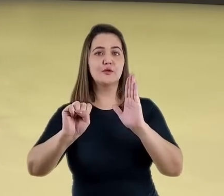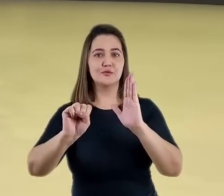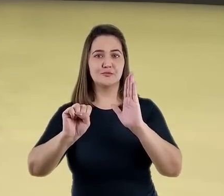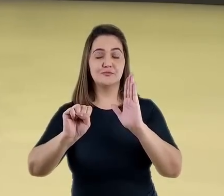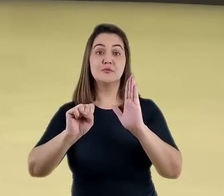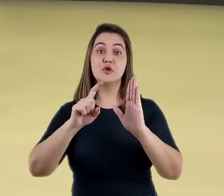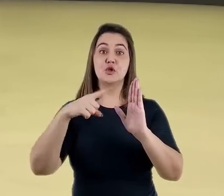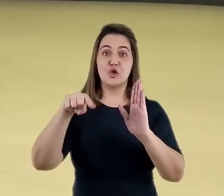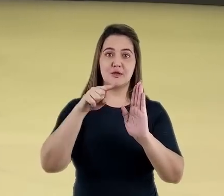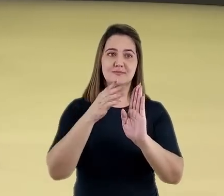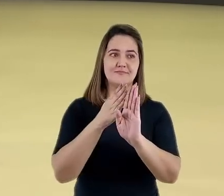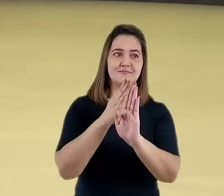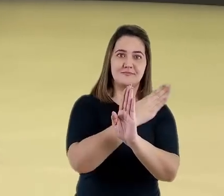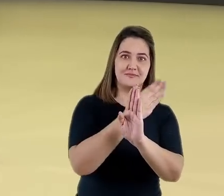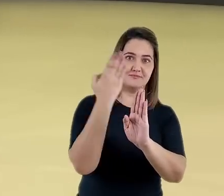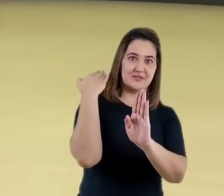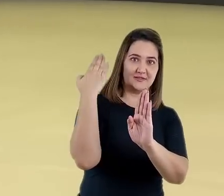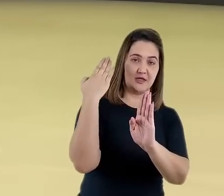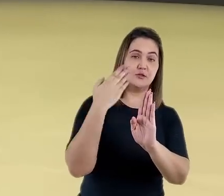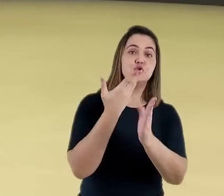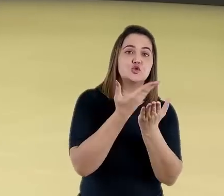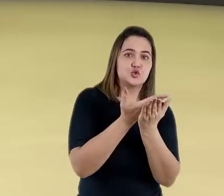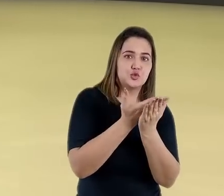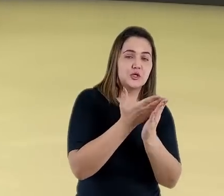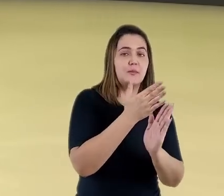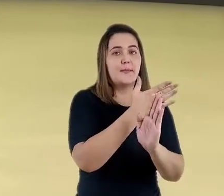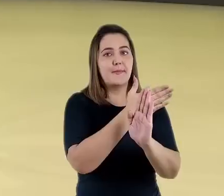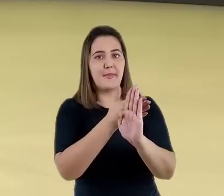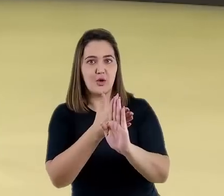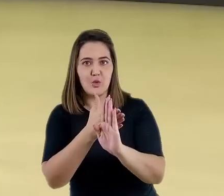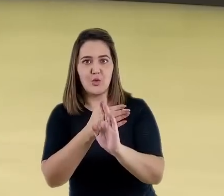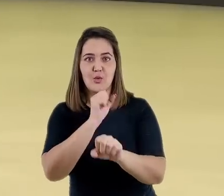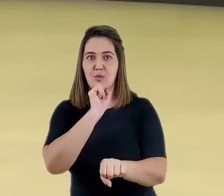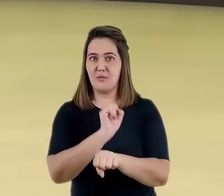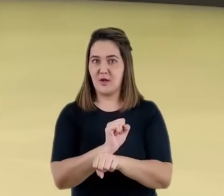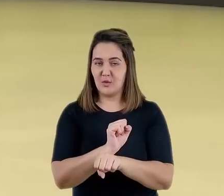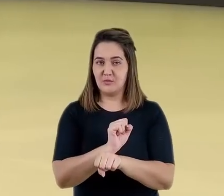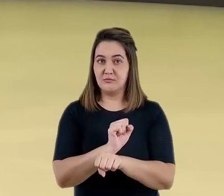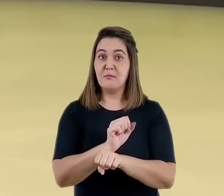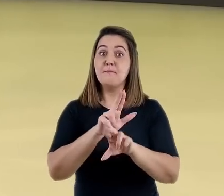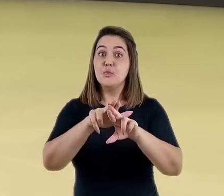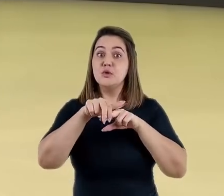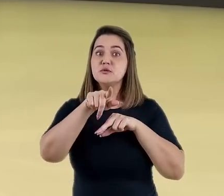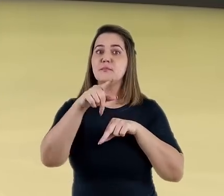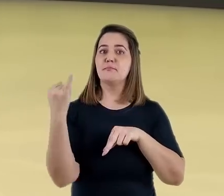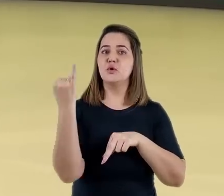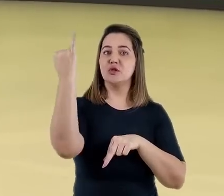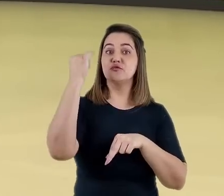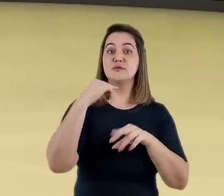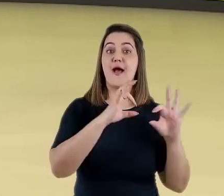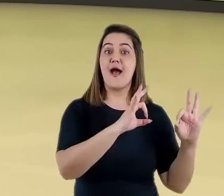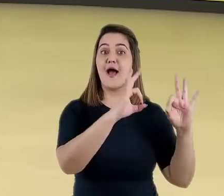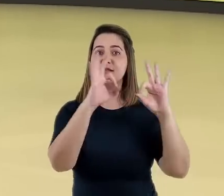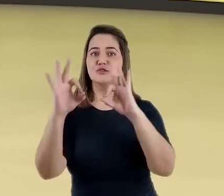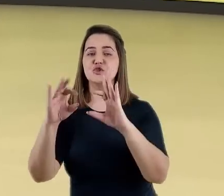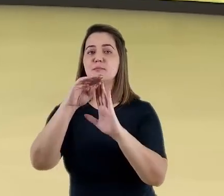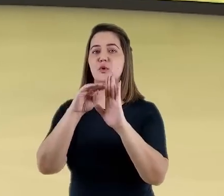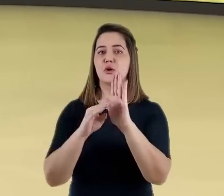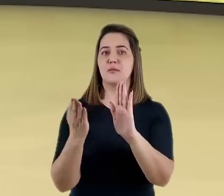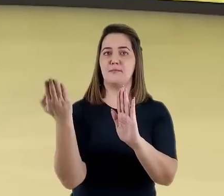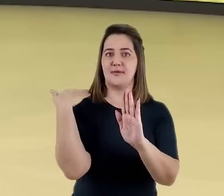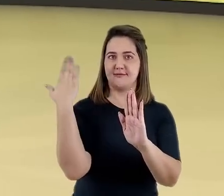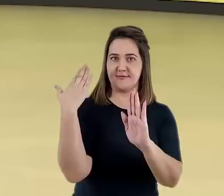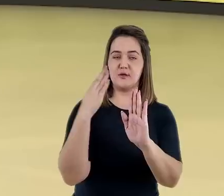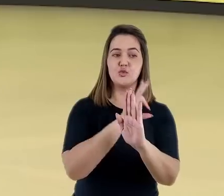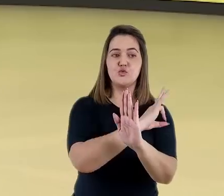Daniel, a partir de onde nós paramos na semana passada. Então seria interessante que você assistisse esse programa e